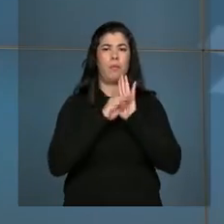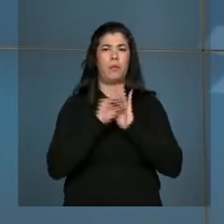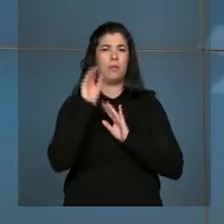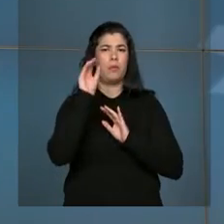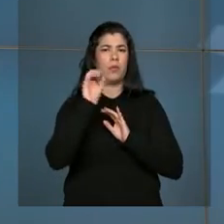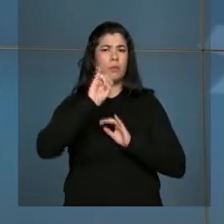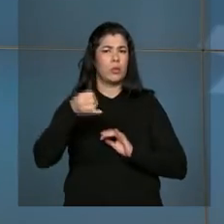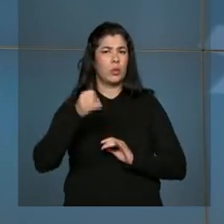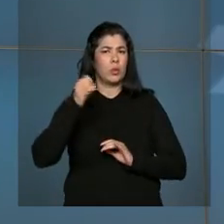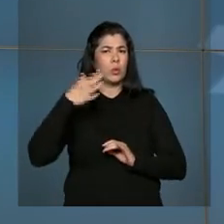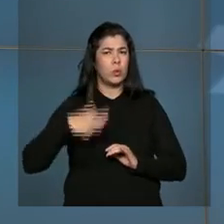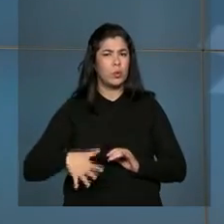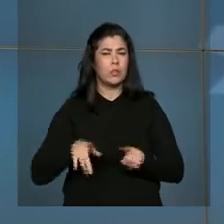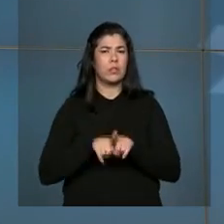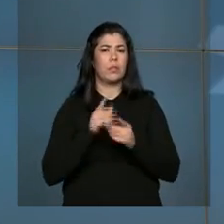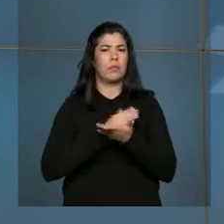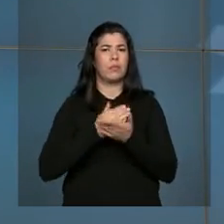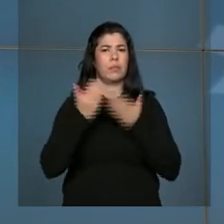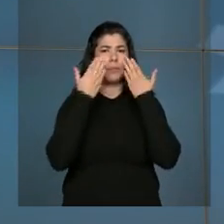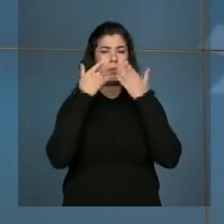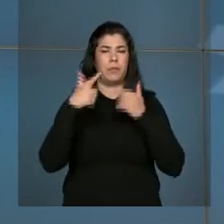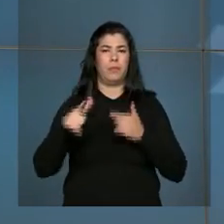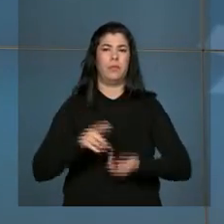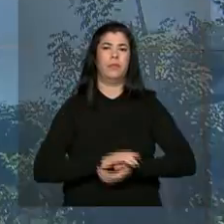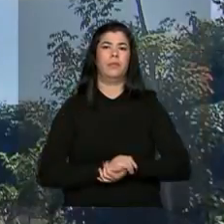mais baixas dos financiamentos rurais.